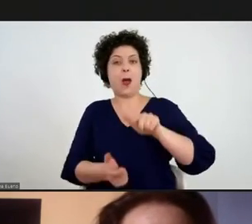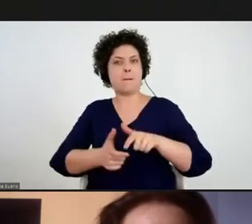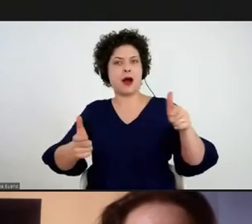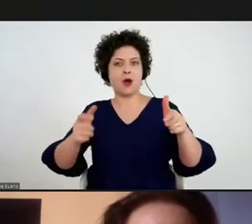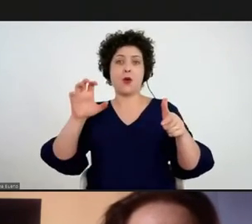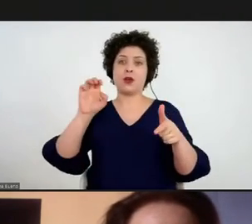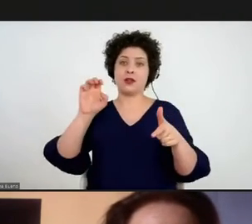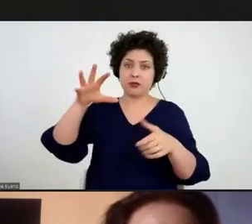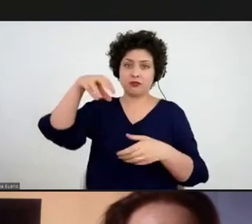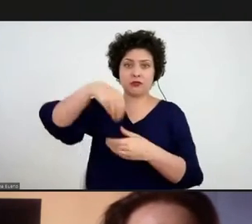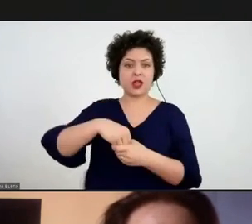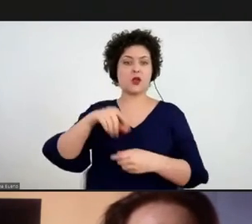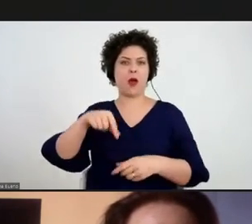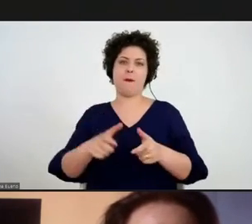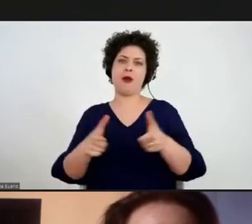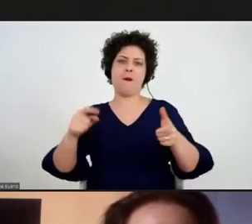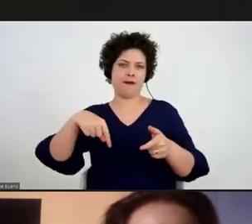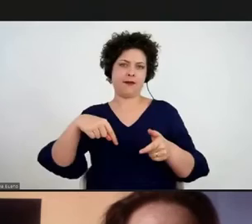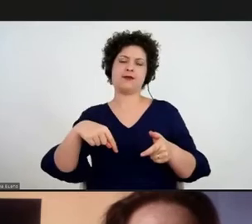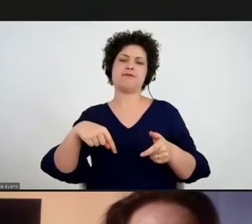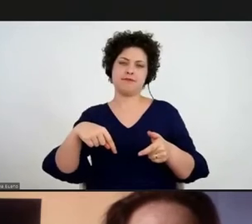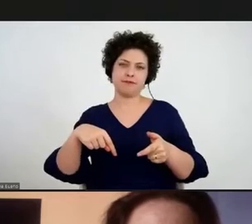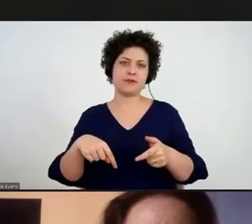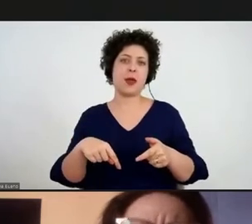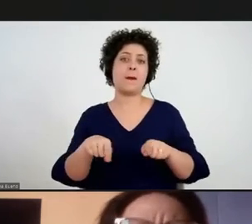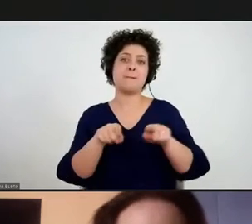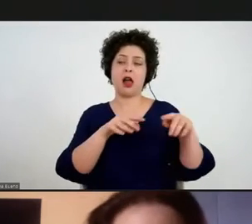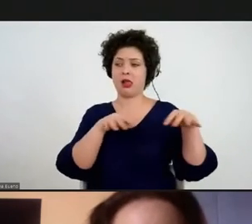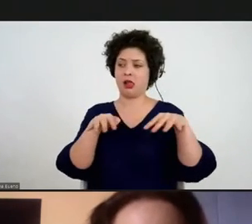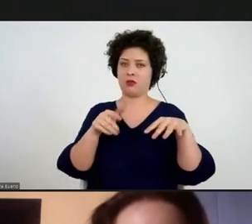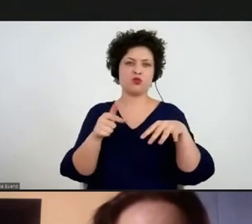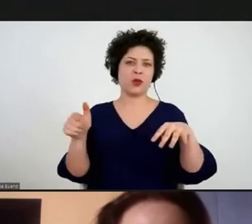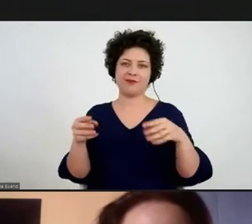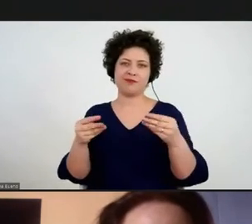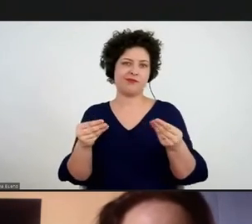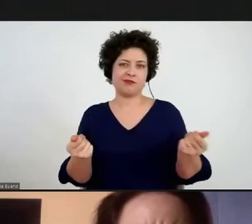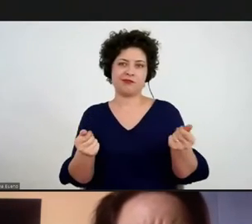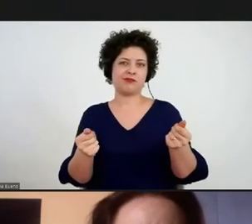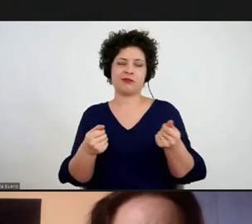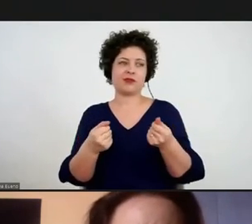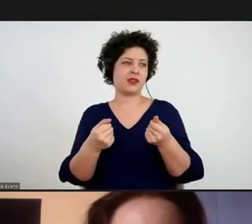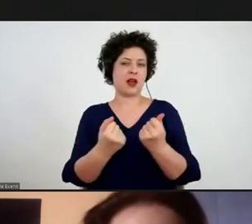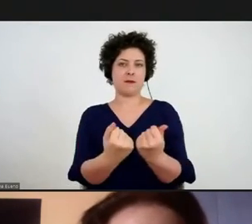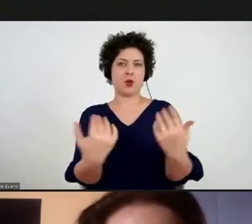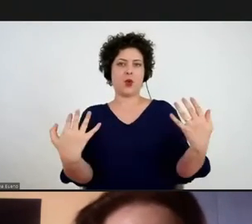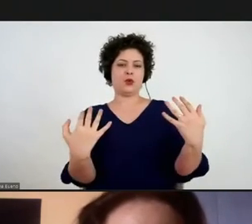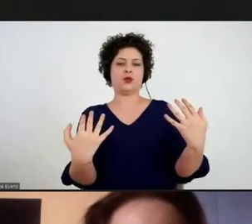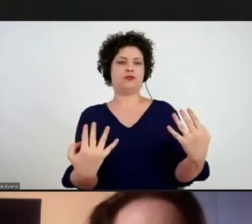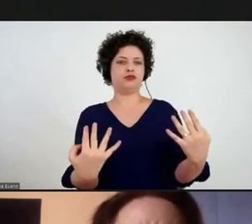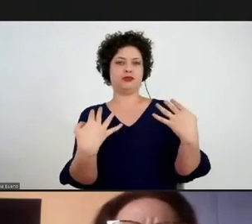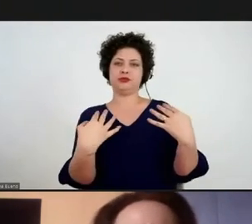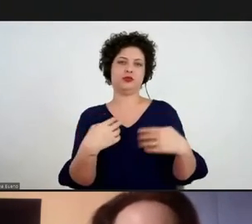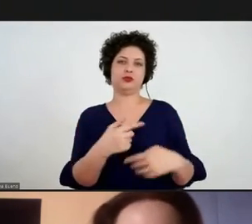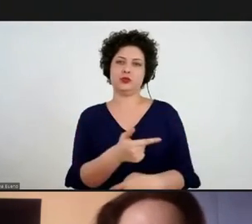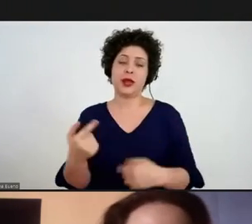estado, embora ainda sem visibilidade e acesso total ao público. Dependeria de ter verba,